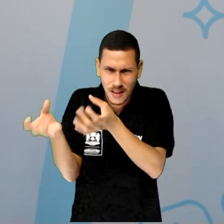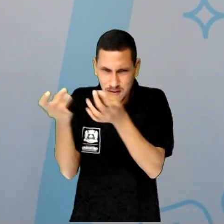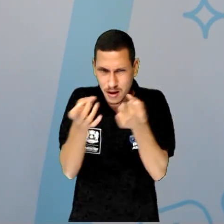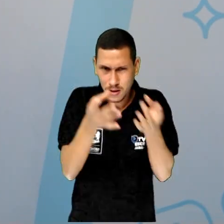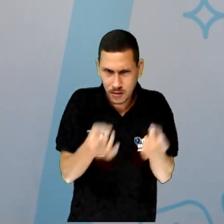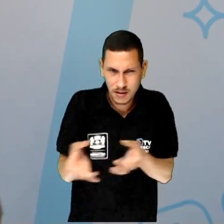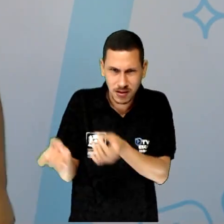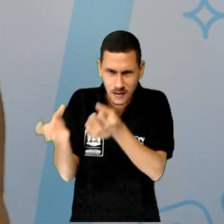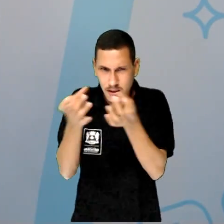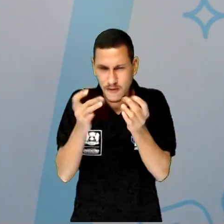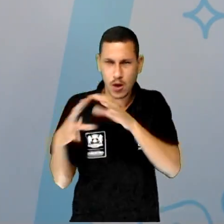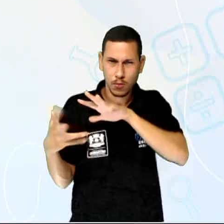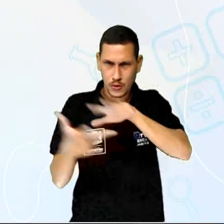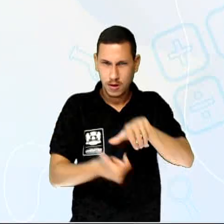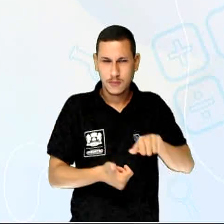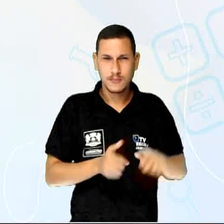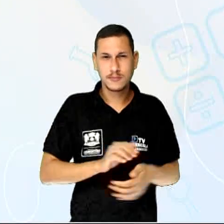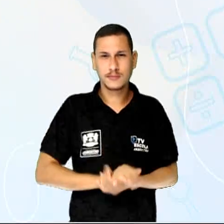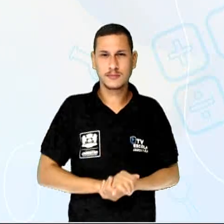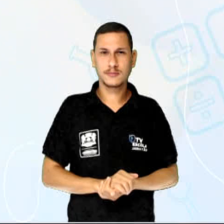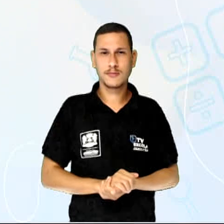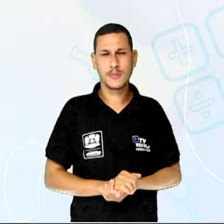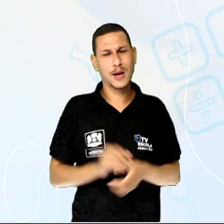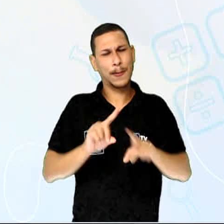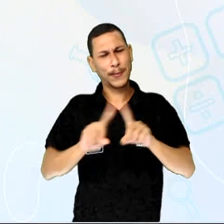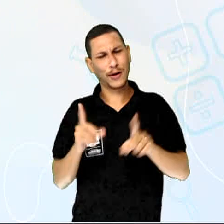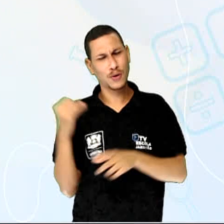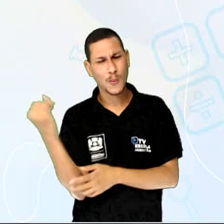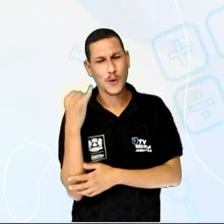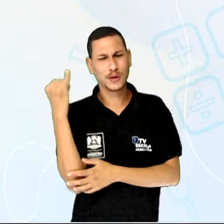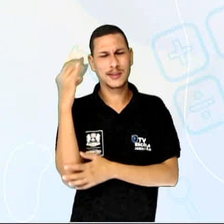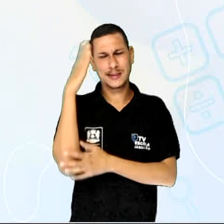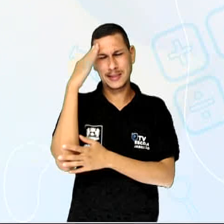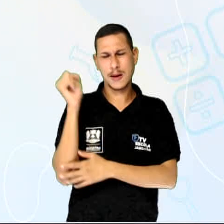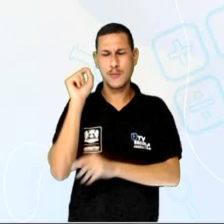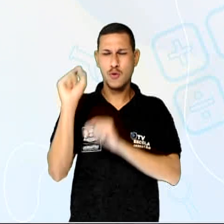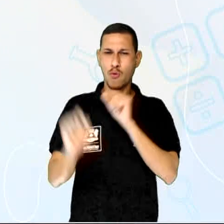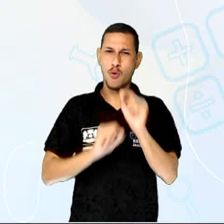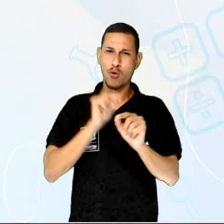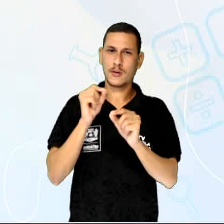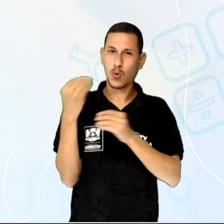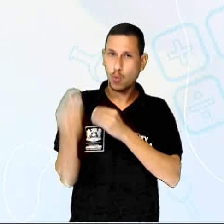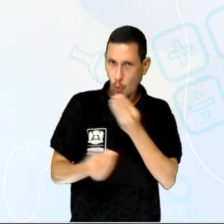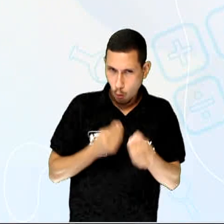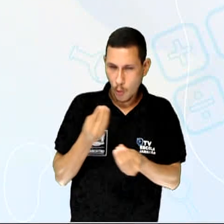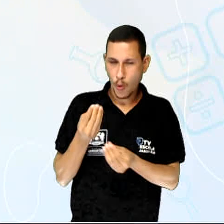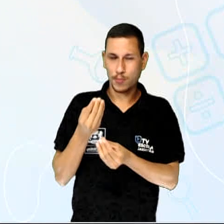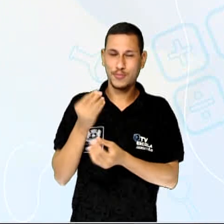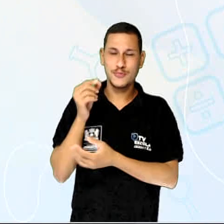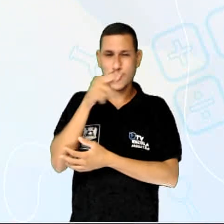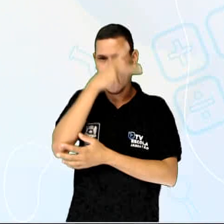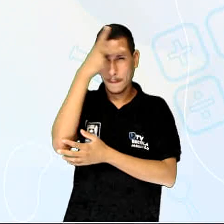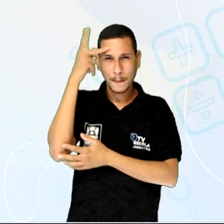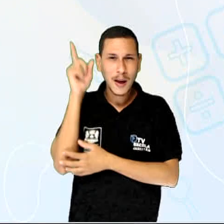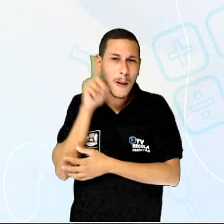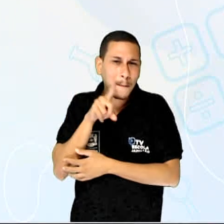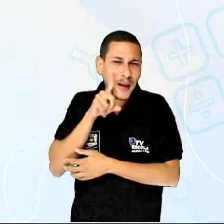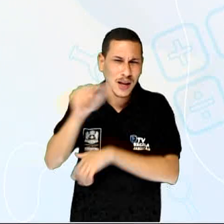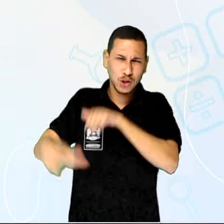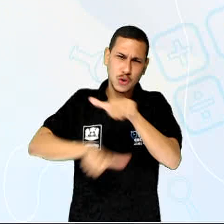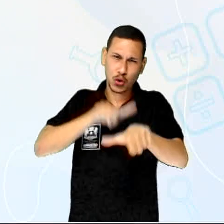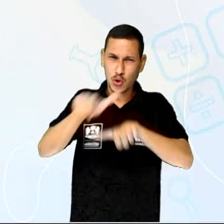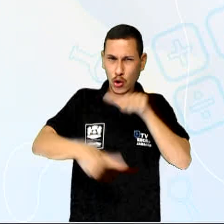mundial. Mas o importante é sabermos aqui como é que os americanos se tornaram essa